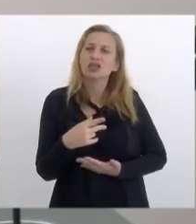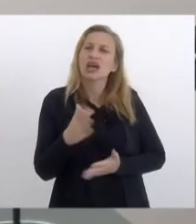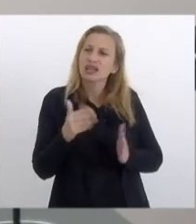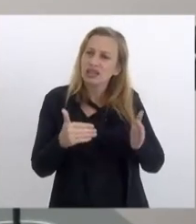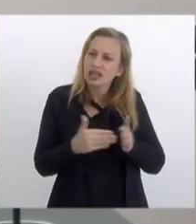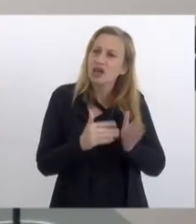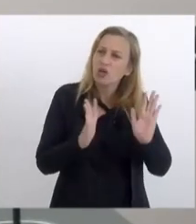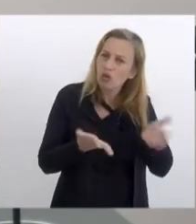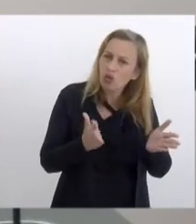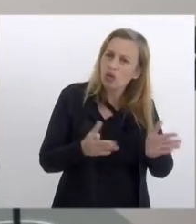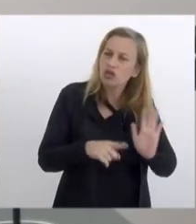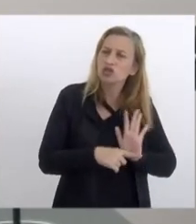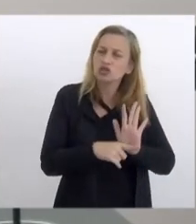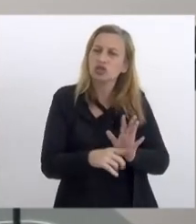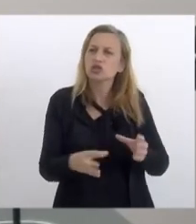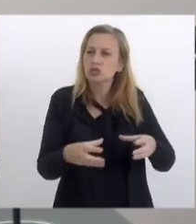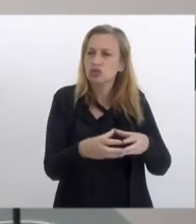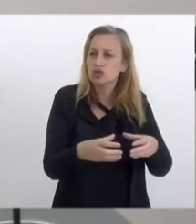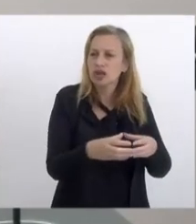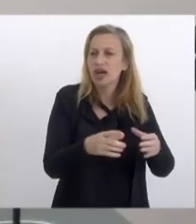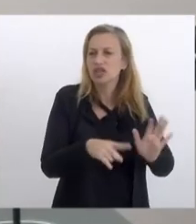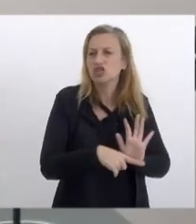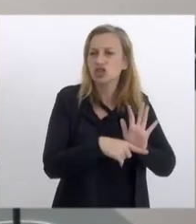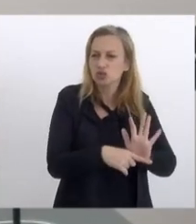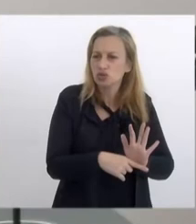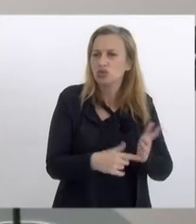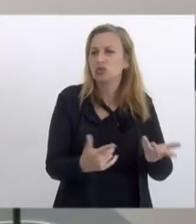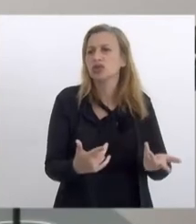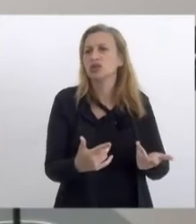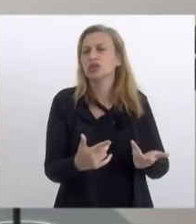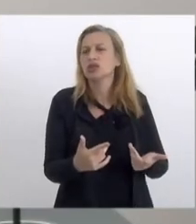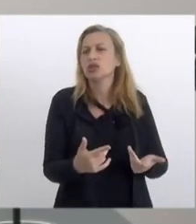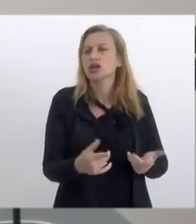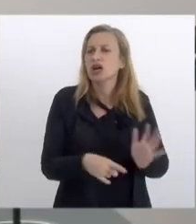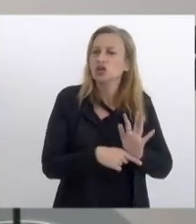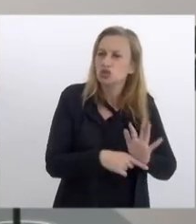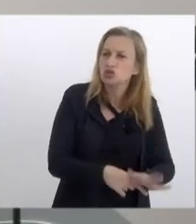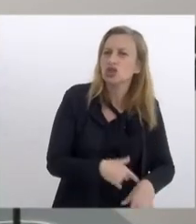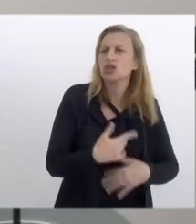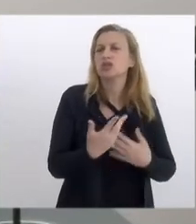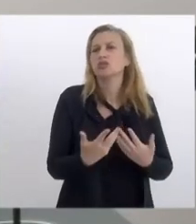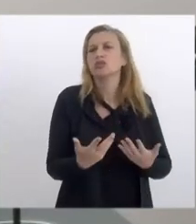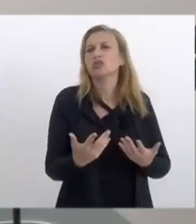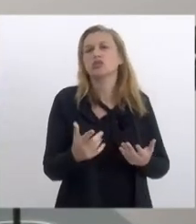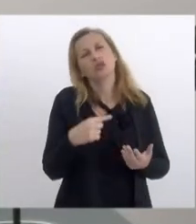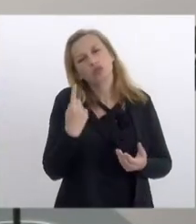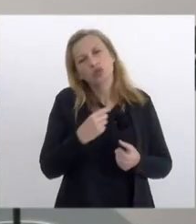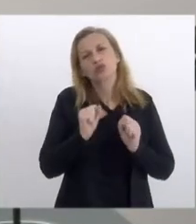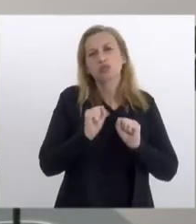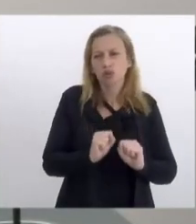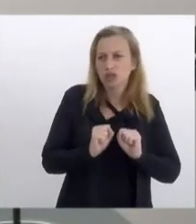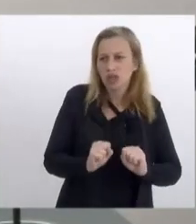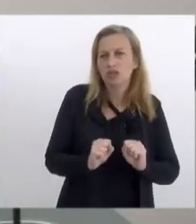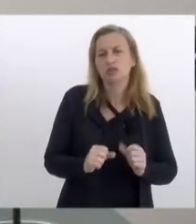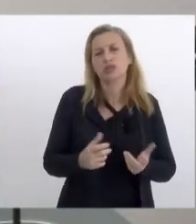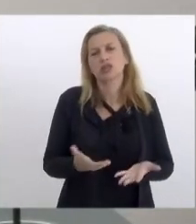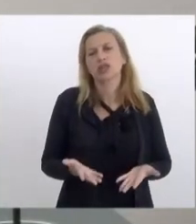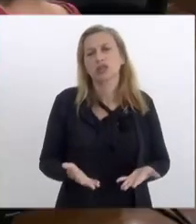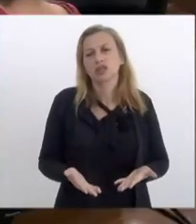ajudamos centros de recuperações que não têm condições. Nós ajudamos na medida que nós podemos, né?